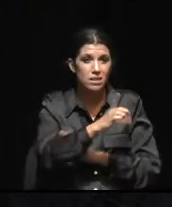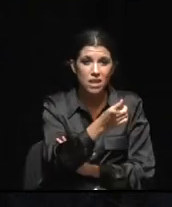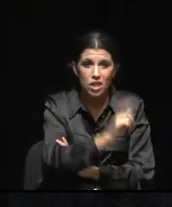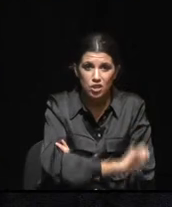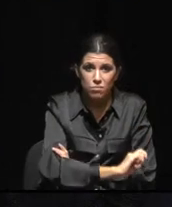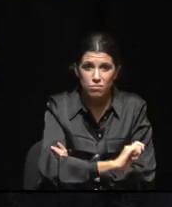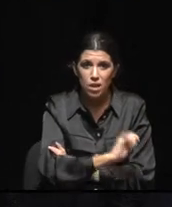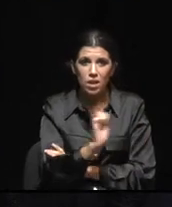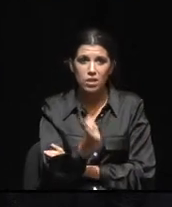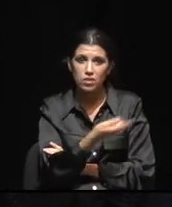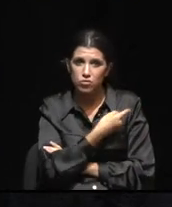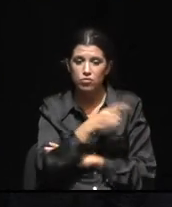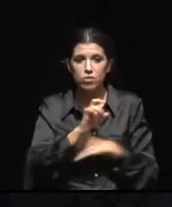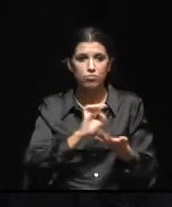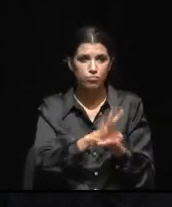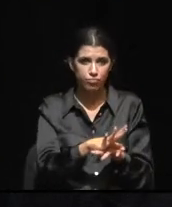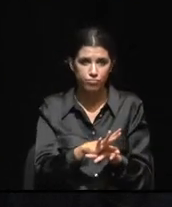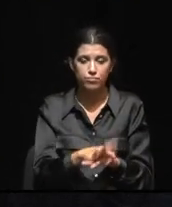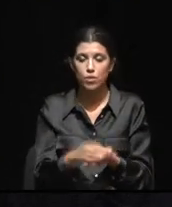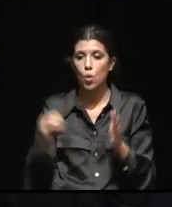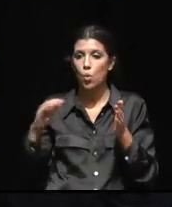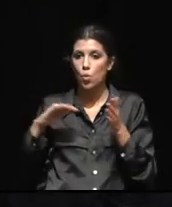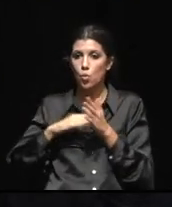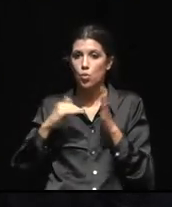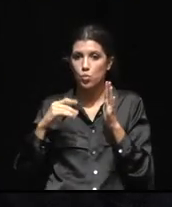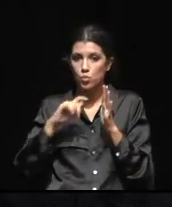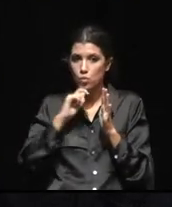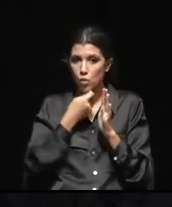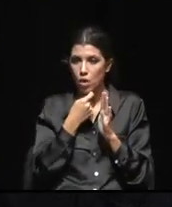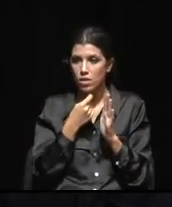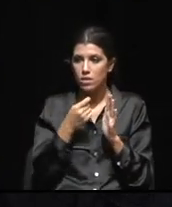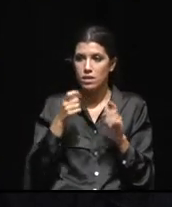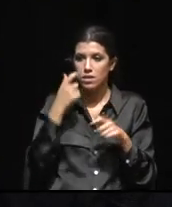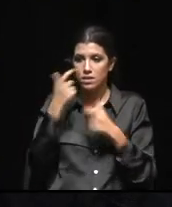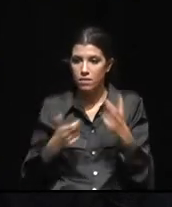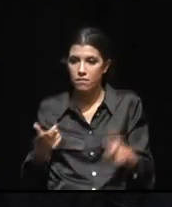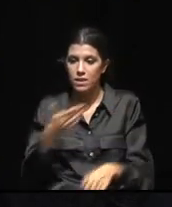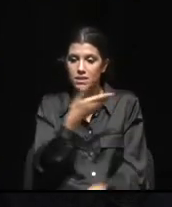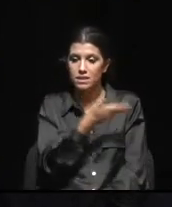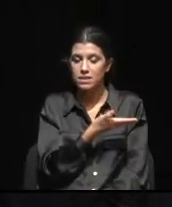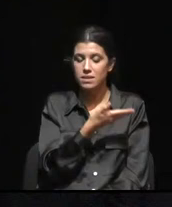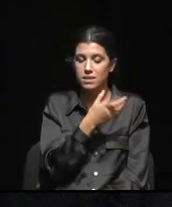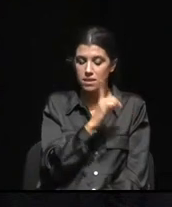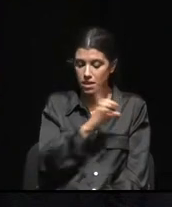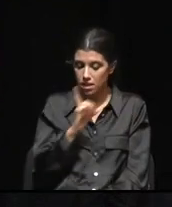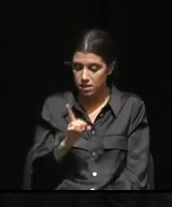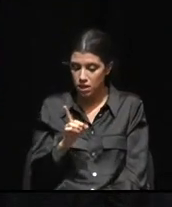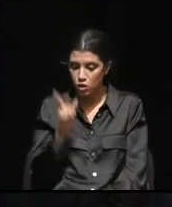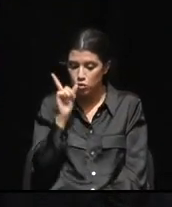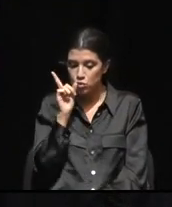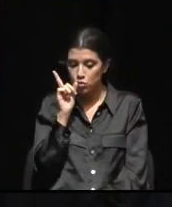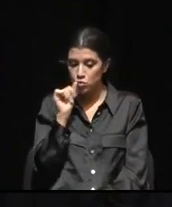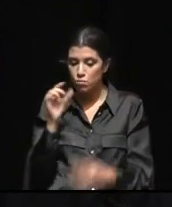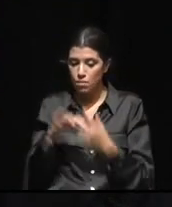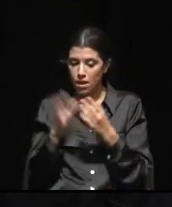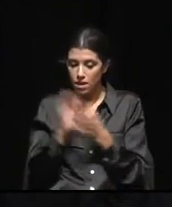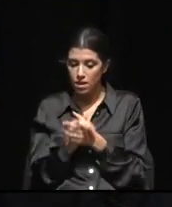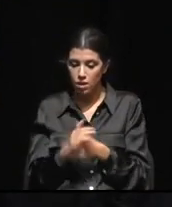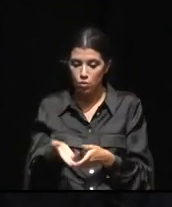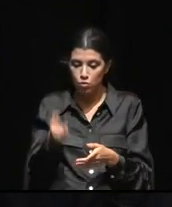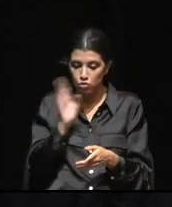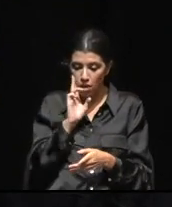meses de desterro da comarca O Código Civil de 1966 ditava que o marido é o chefe da família